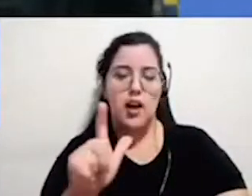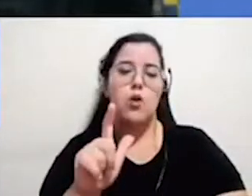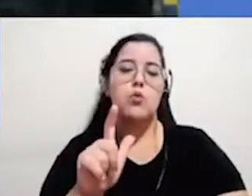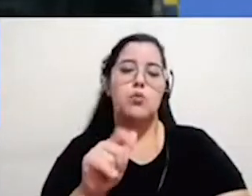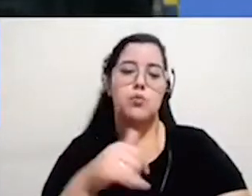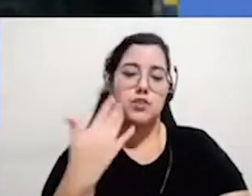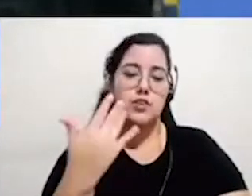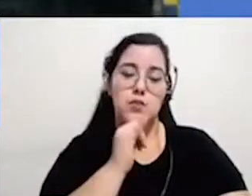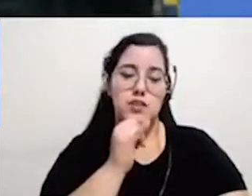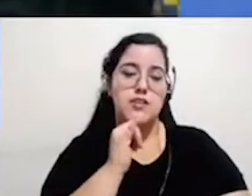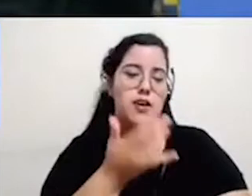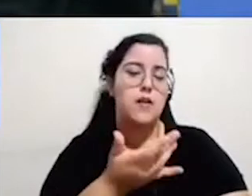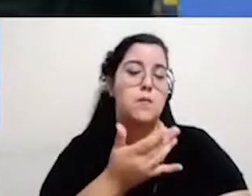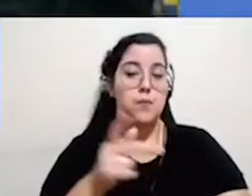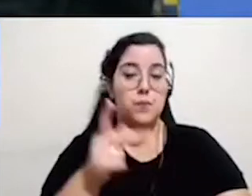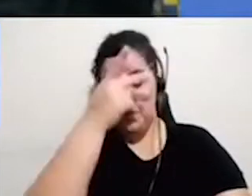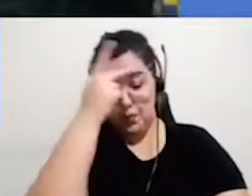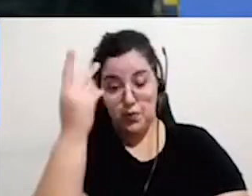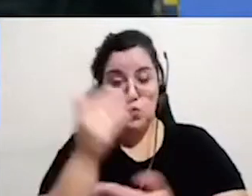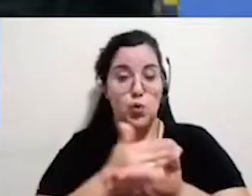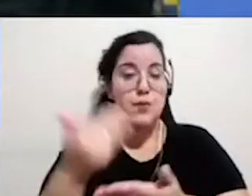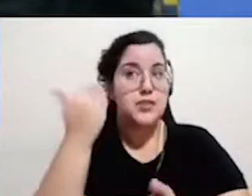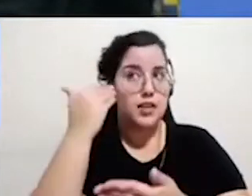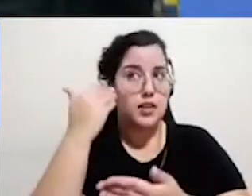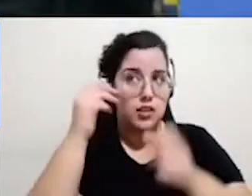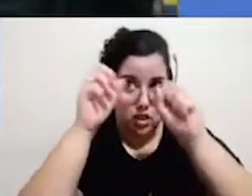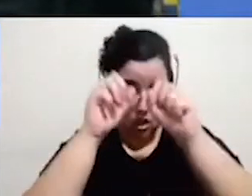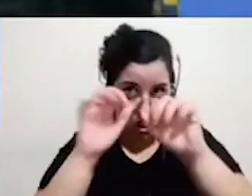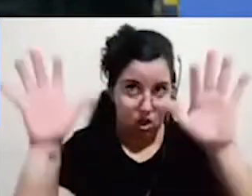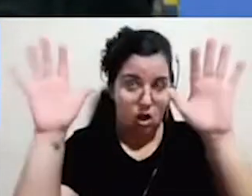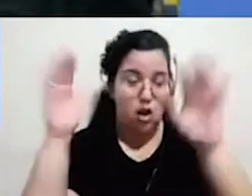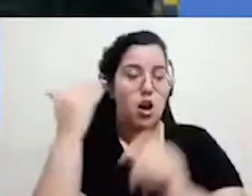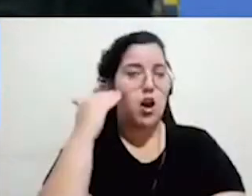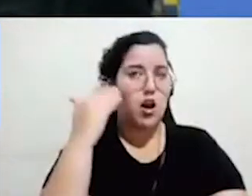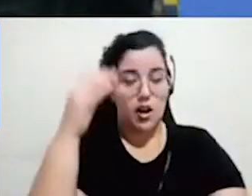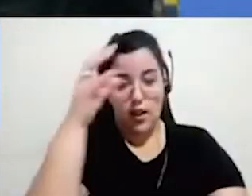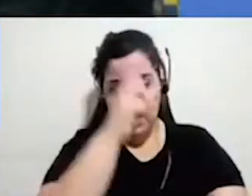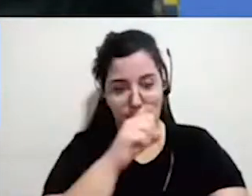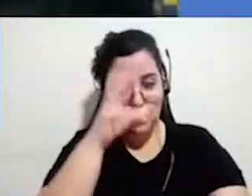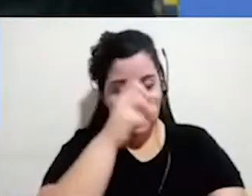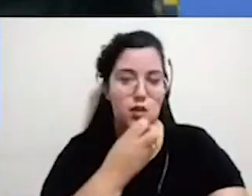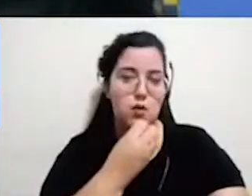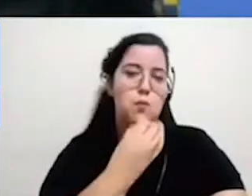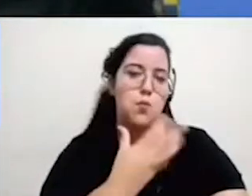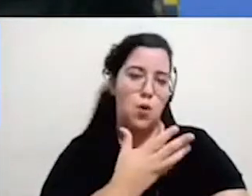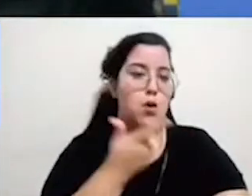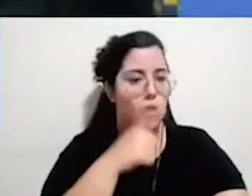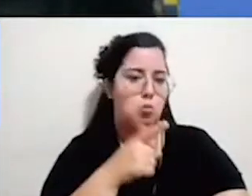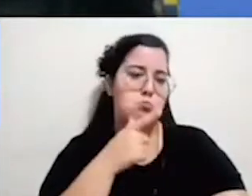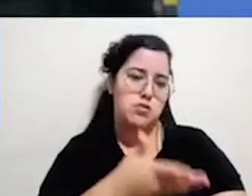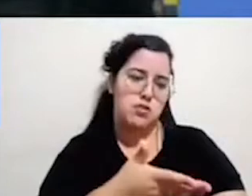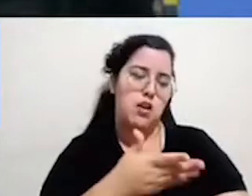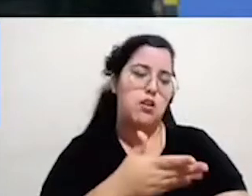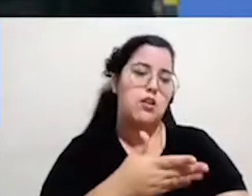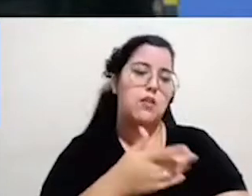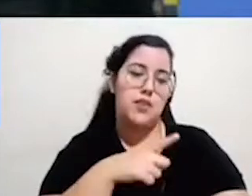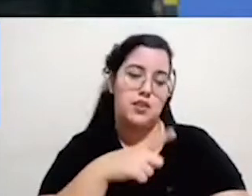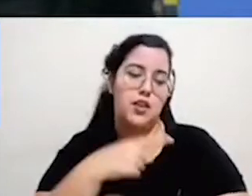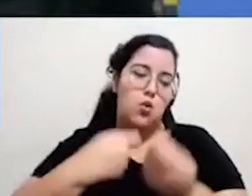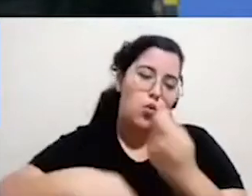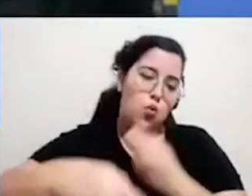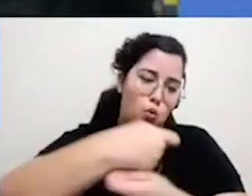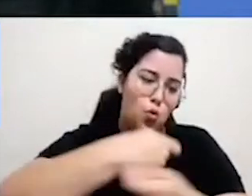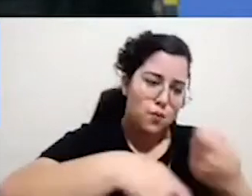os jovens e eles entenderem e aprenderem isso, né, eles vão poder entrar no comércio local e